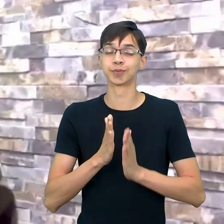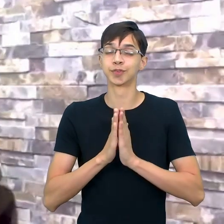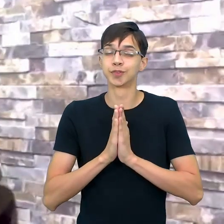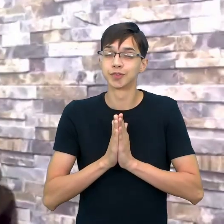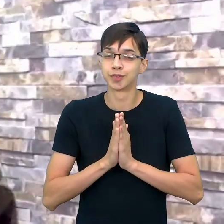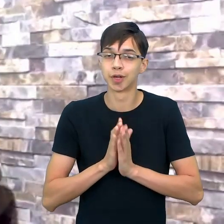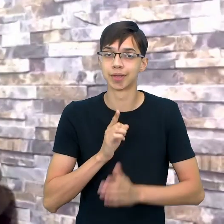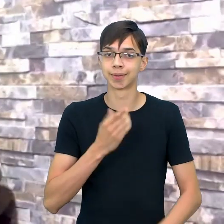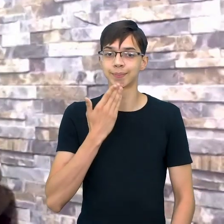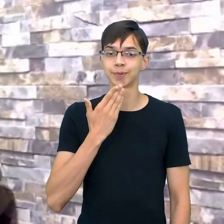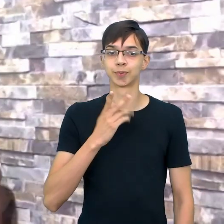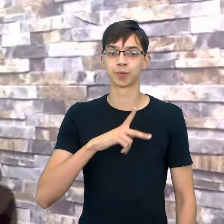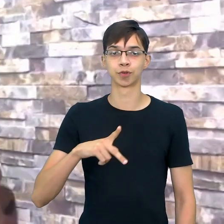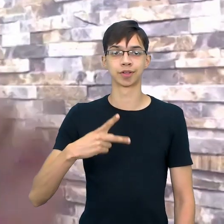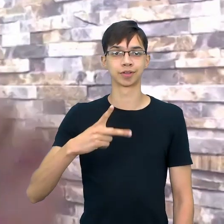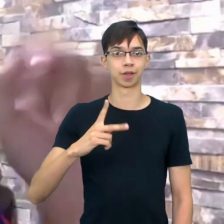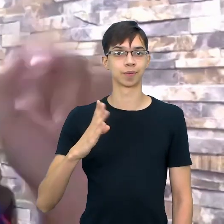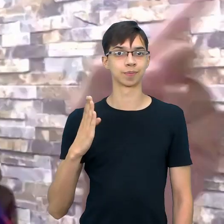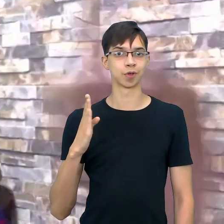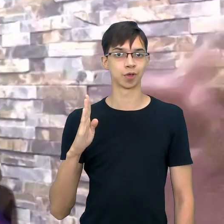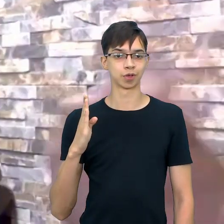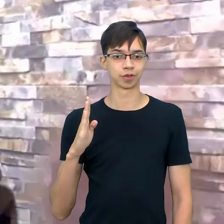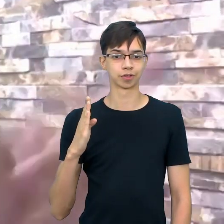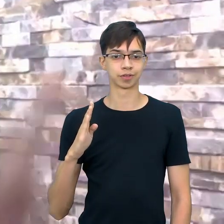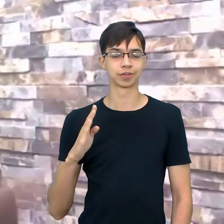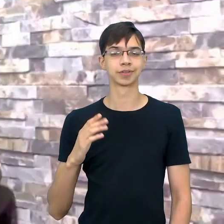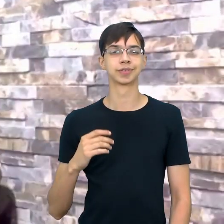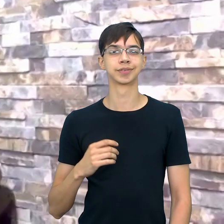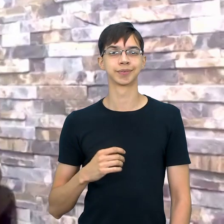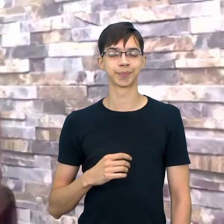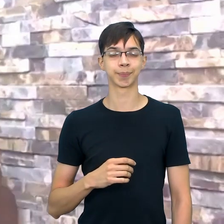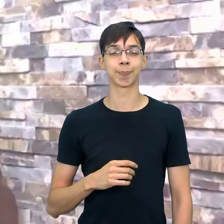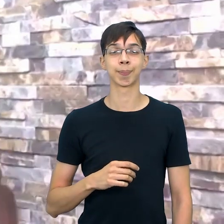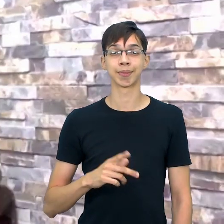seu professor de biologia compartilhar lá no Padlet da